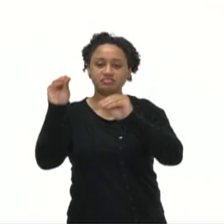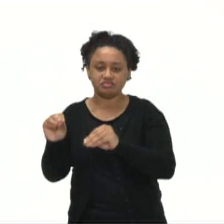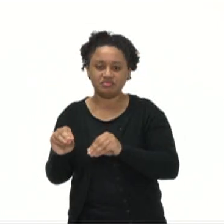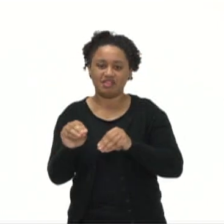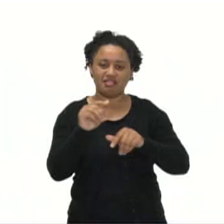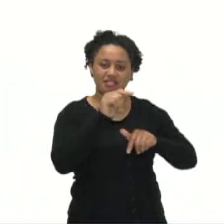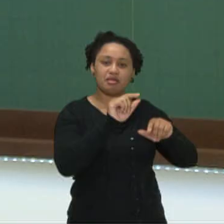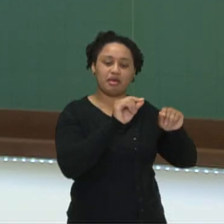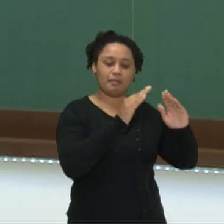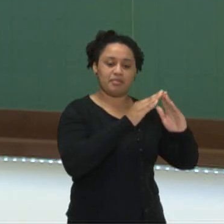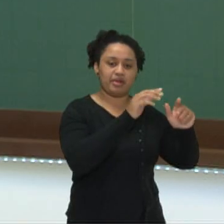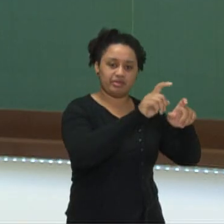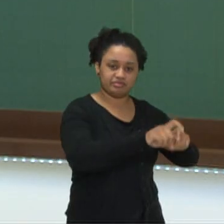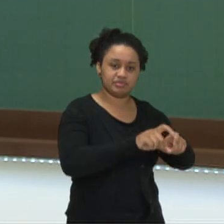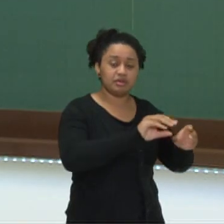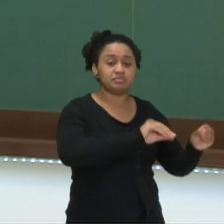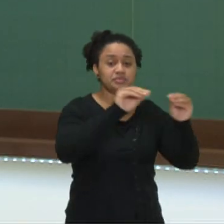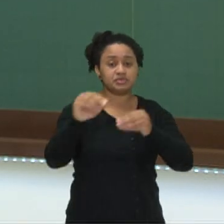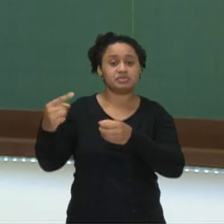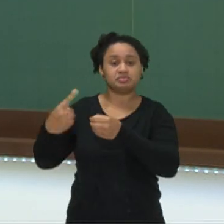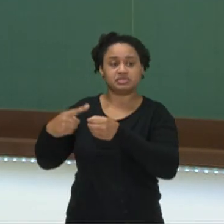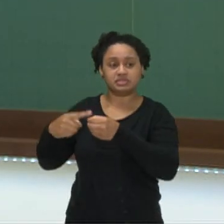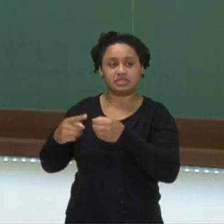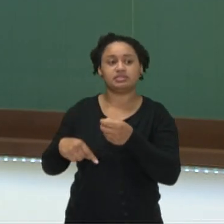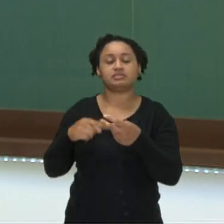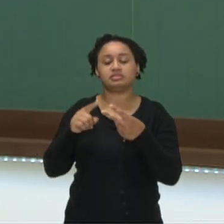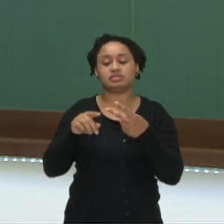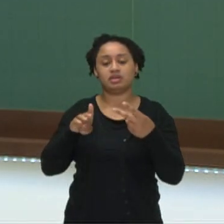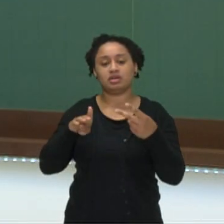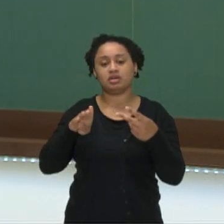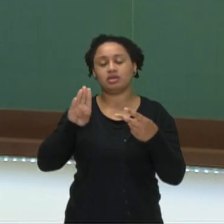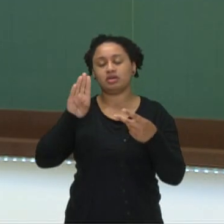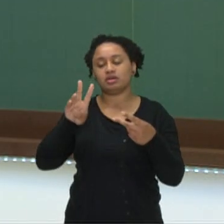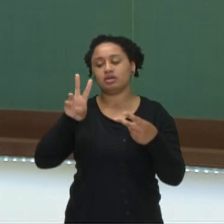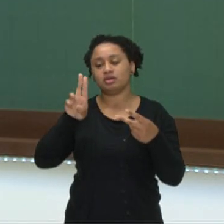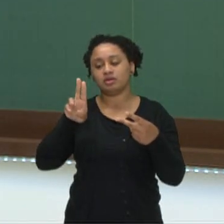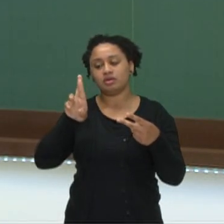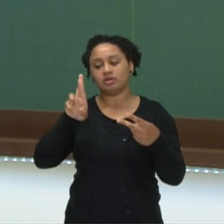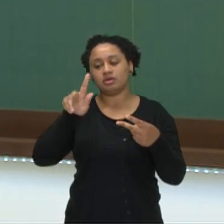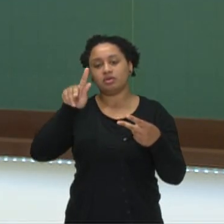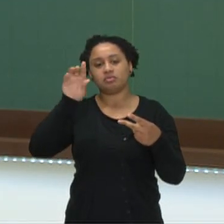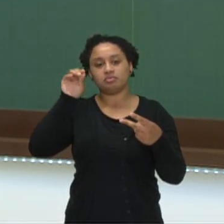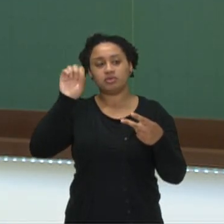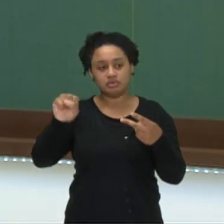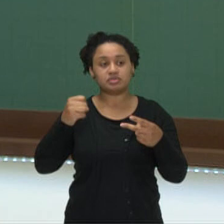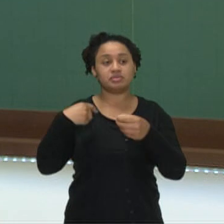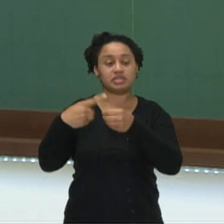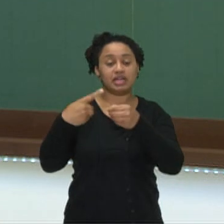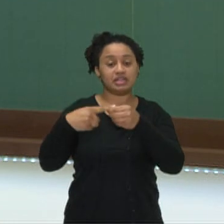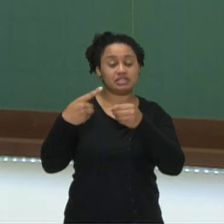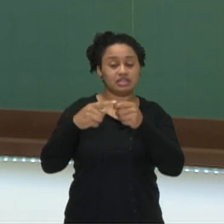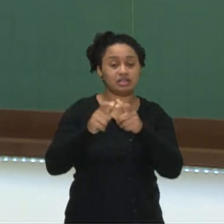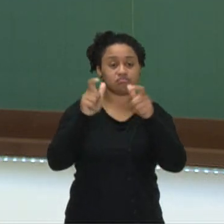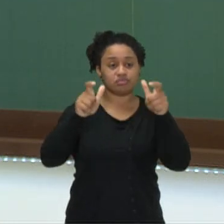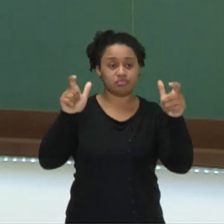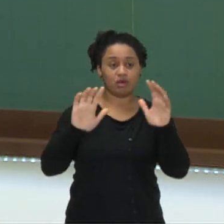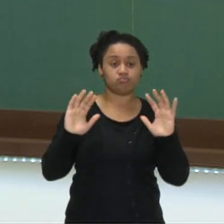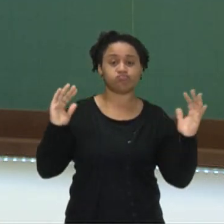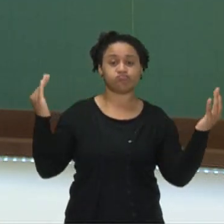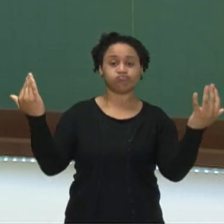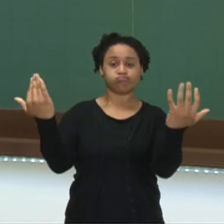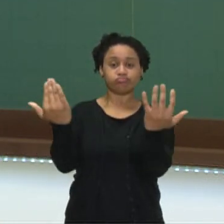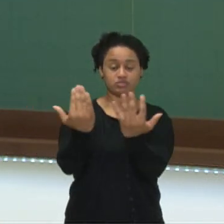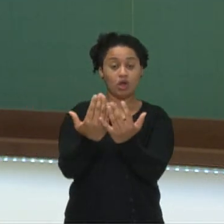para a cidade, né? E os burgos, que eram essas cidades fortificadas, vão dar origem à burguesia, que são